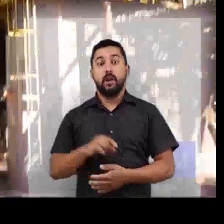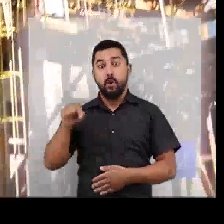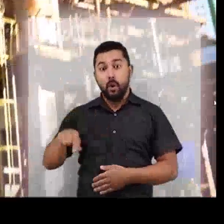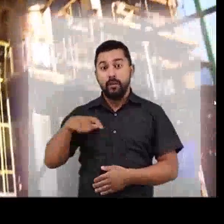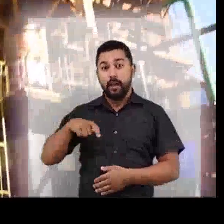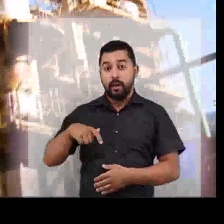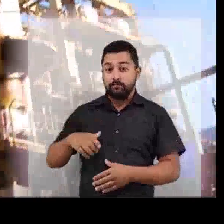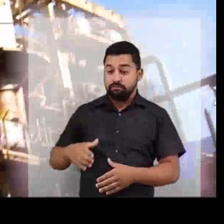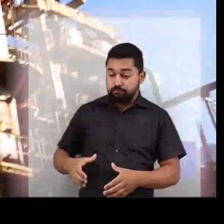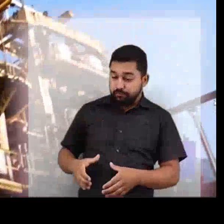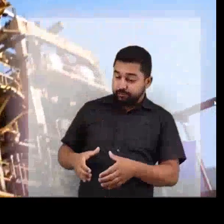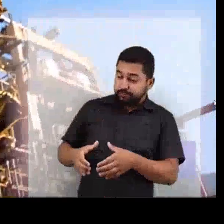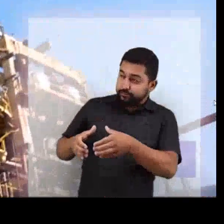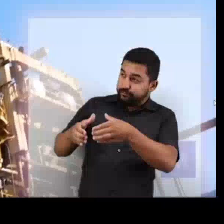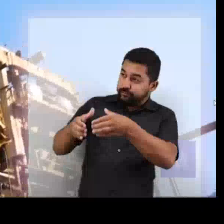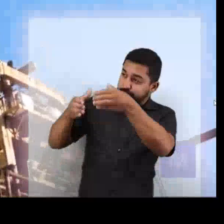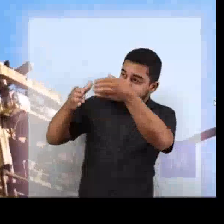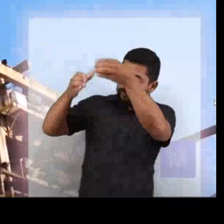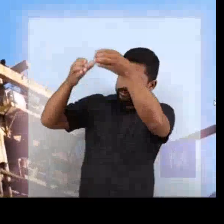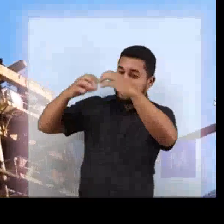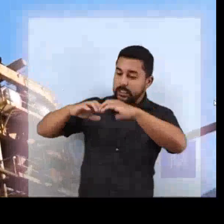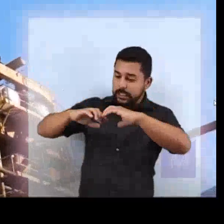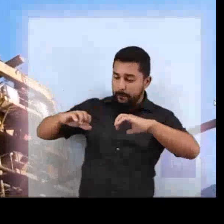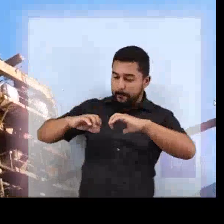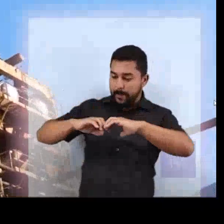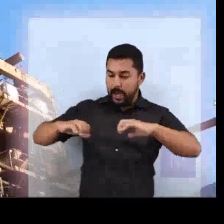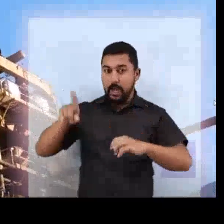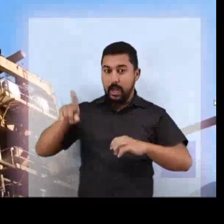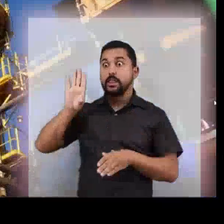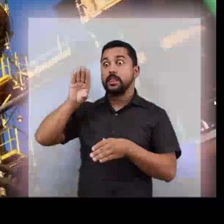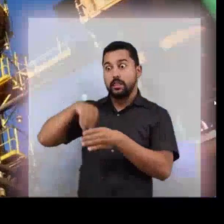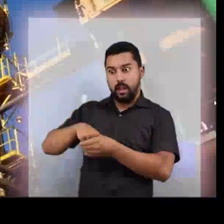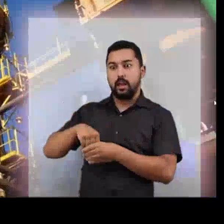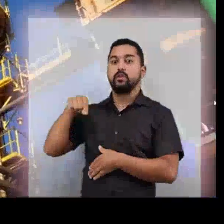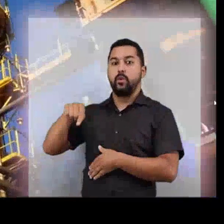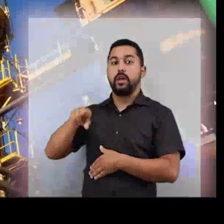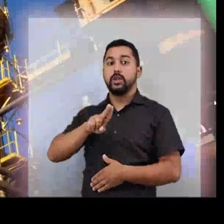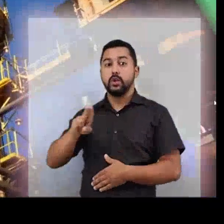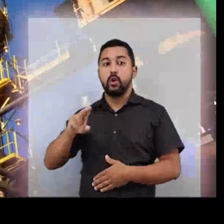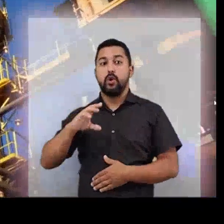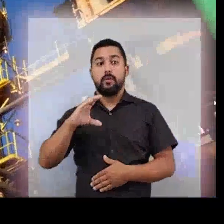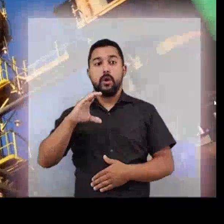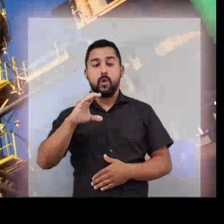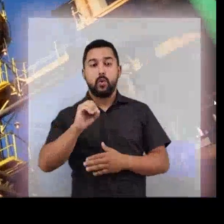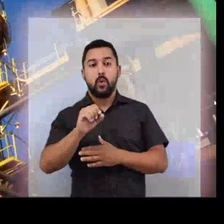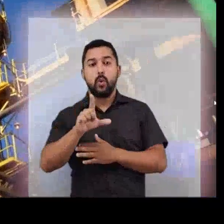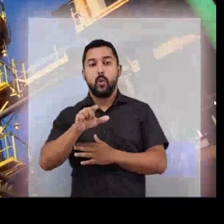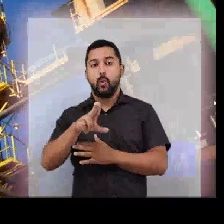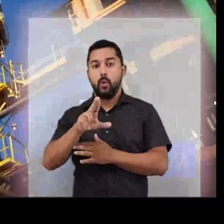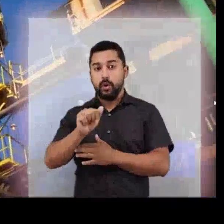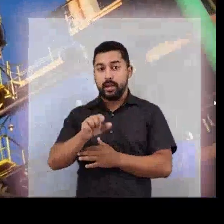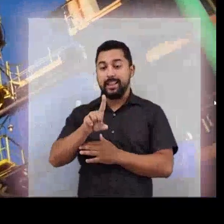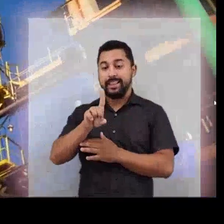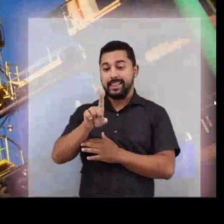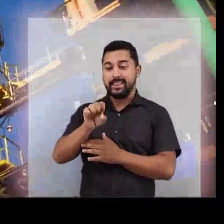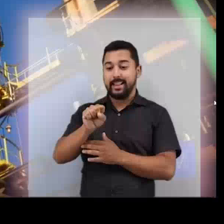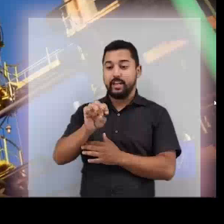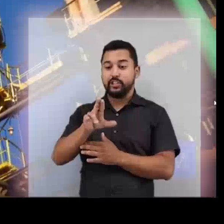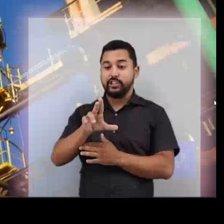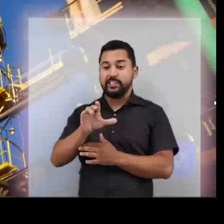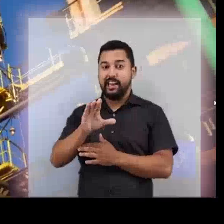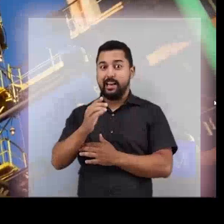É nas unidades de destilação que o petróleo vai ser separado. Tudo acontece dentro dessas torres gigantes, chamadas colunas de destilação, que podem